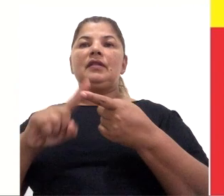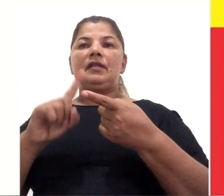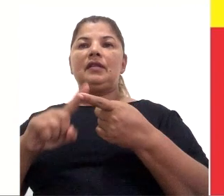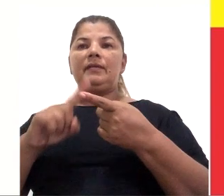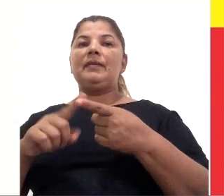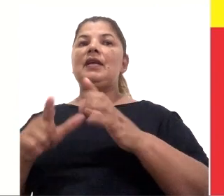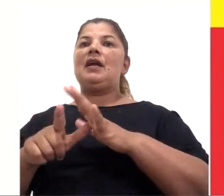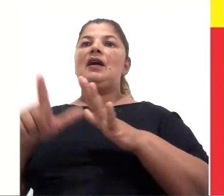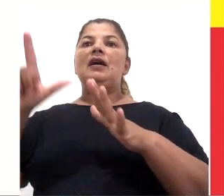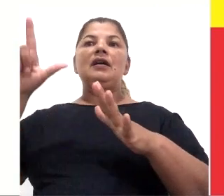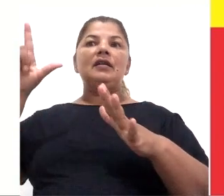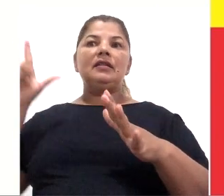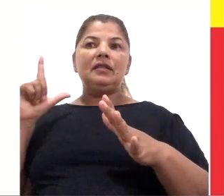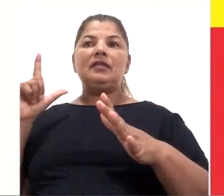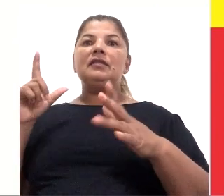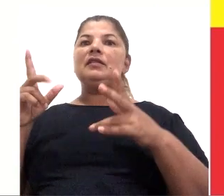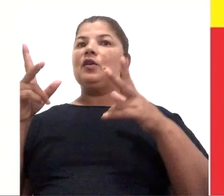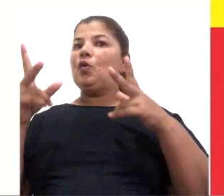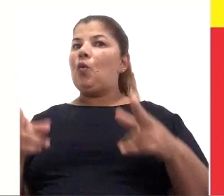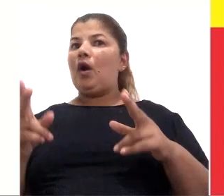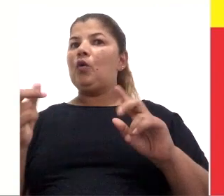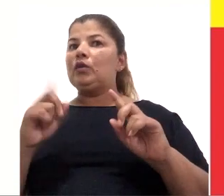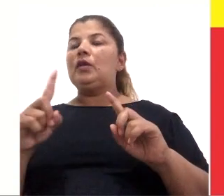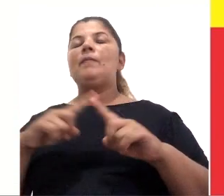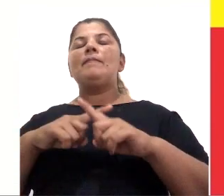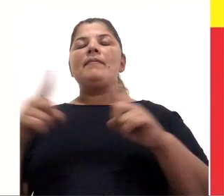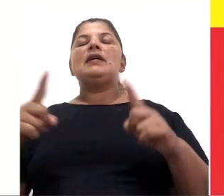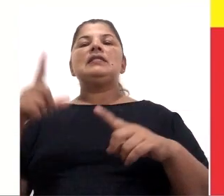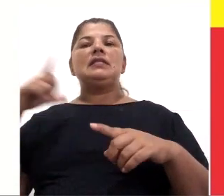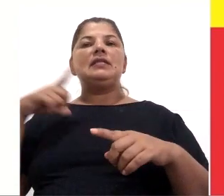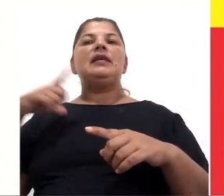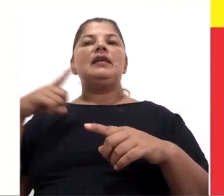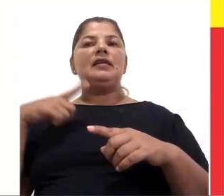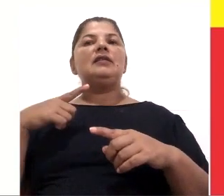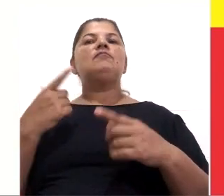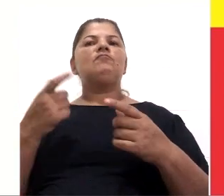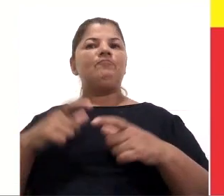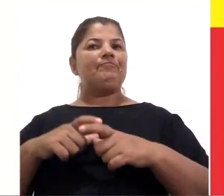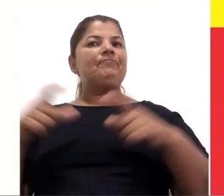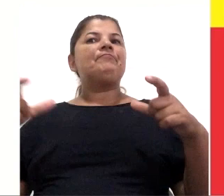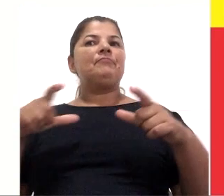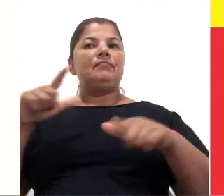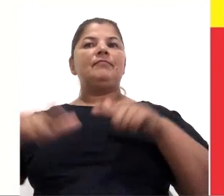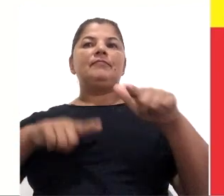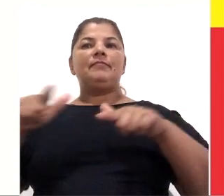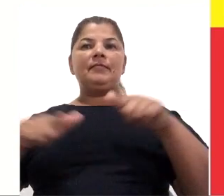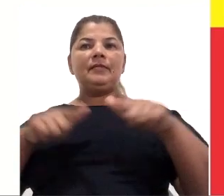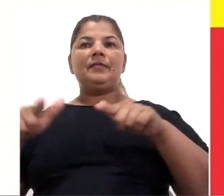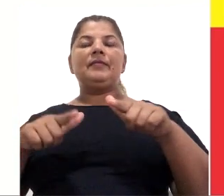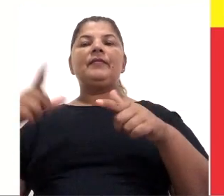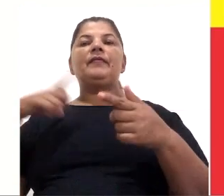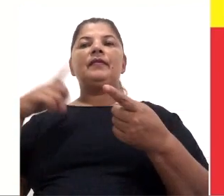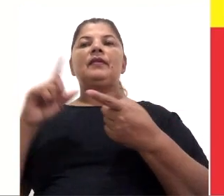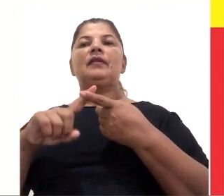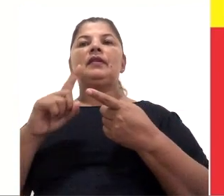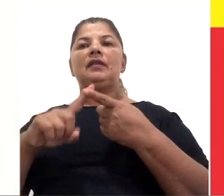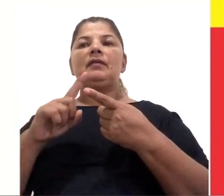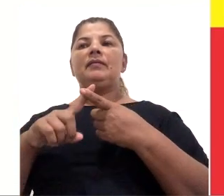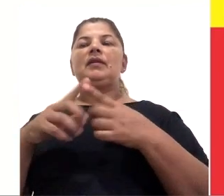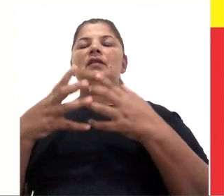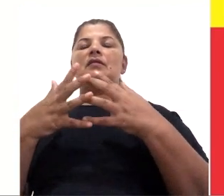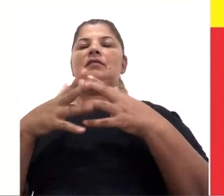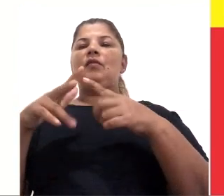como a gente viu na imagem anterior, tá? Mas ainda existe uma quantidade de trabalhador e também